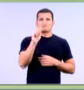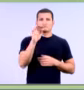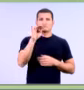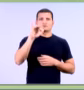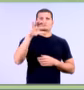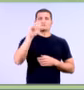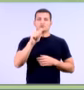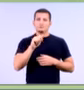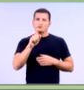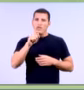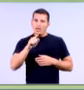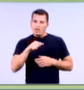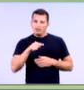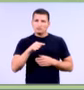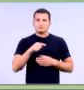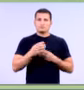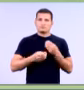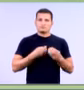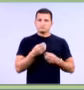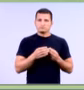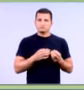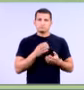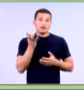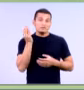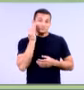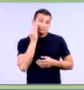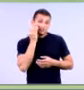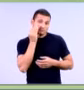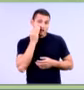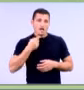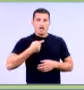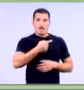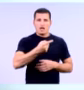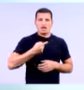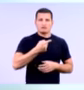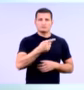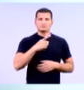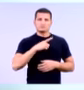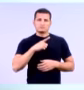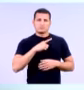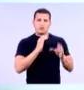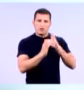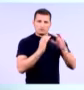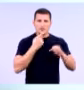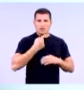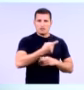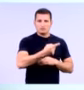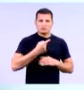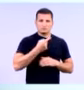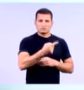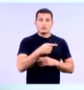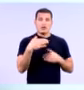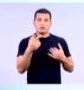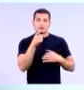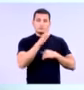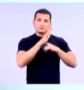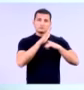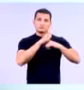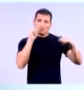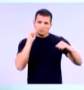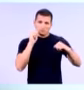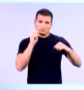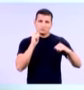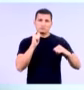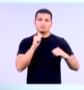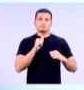quando a gente vai testar o canal, ver se ele está funcionando realmente. Para isso, você chama a atenção do